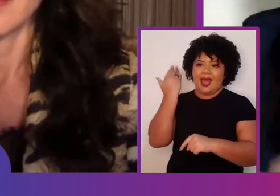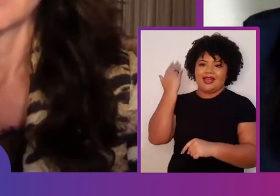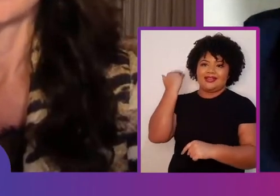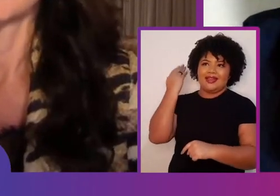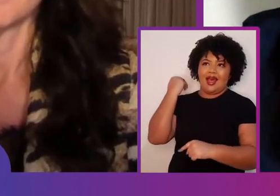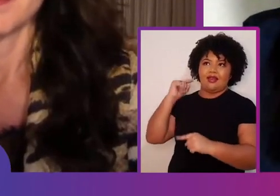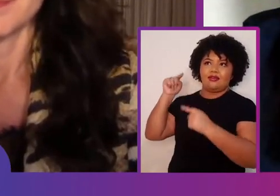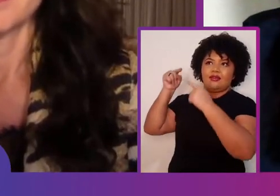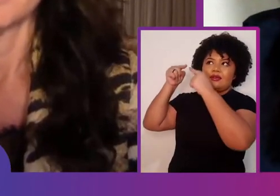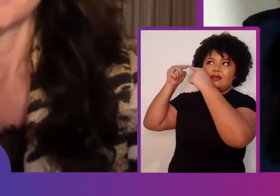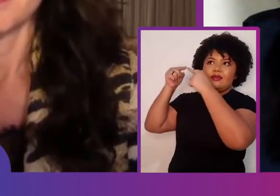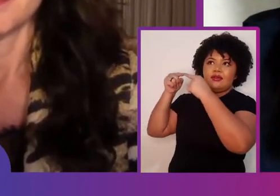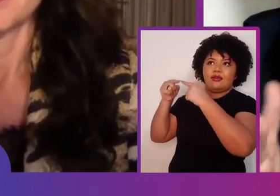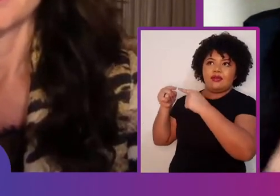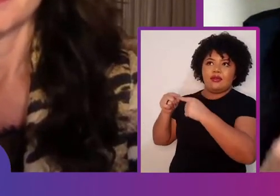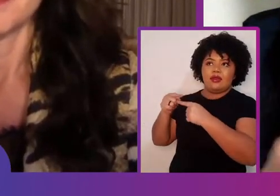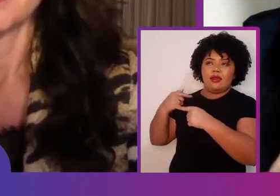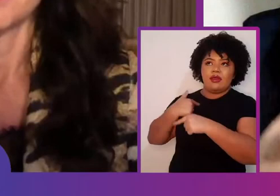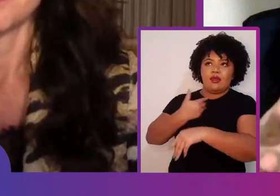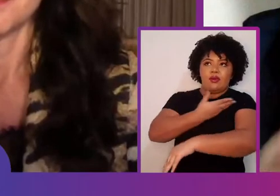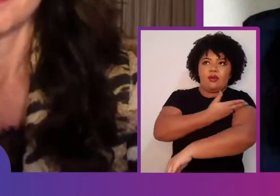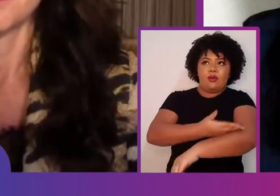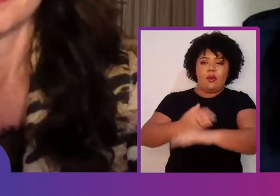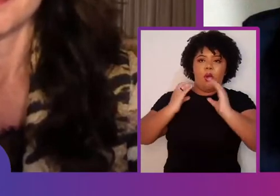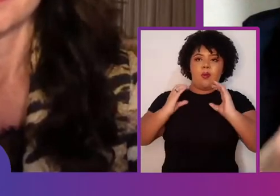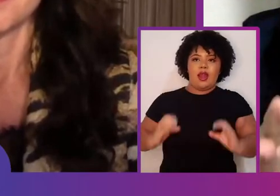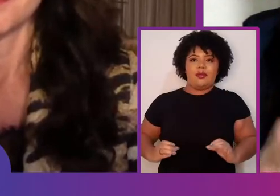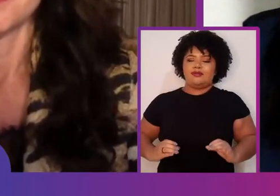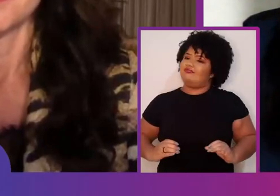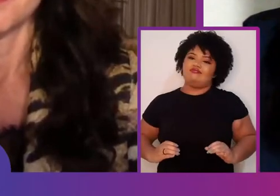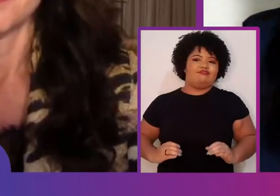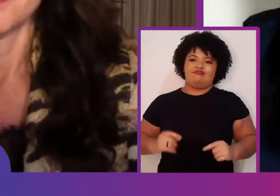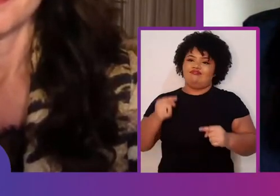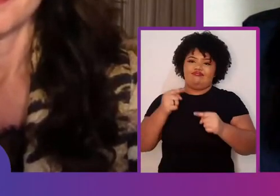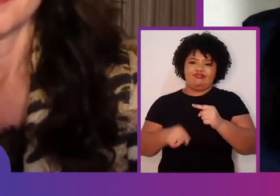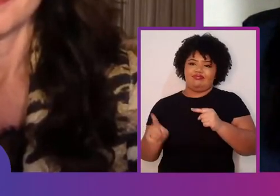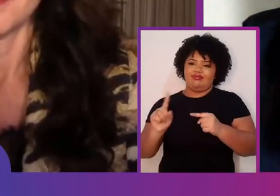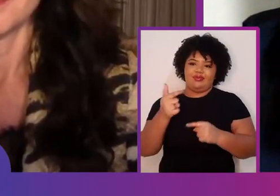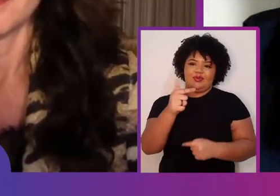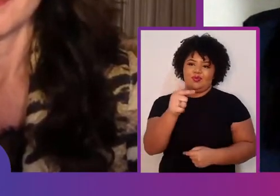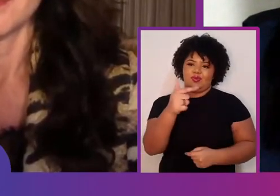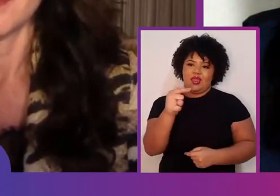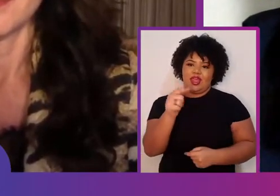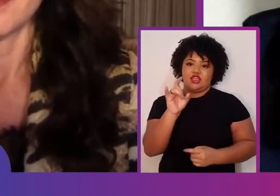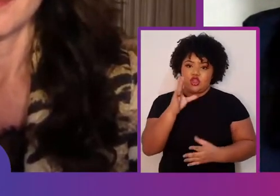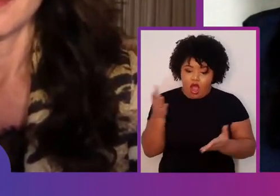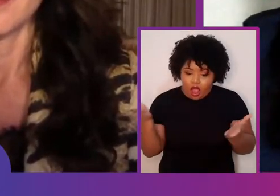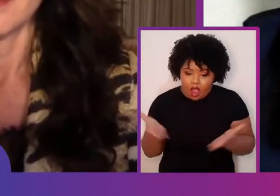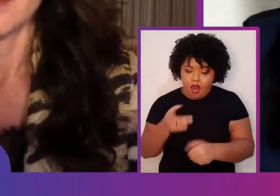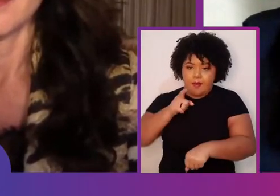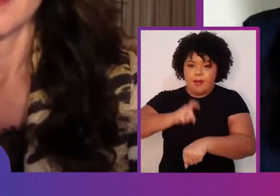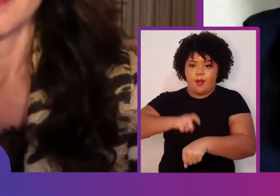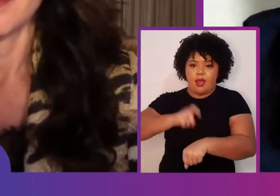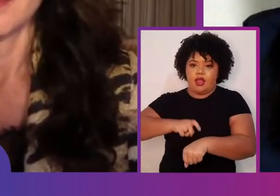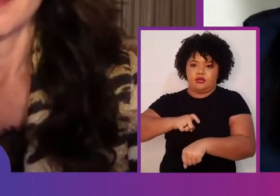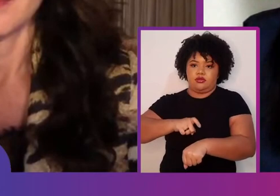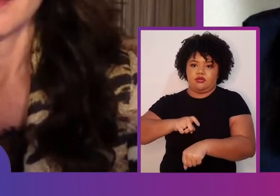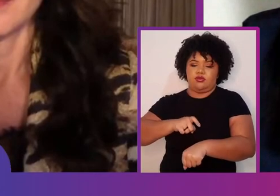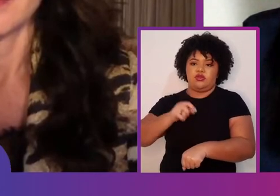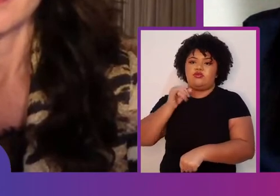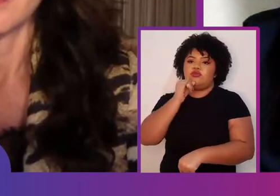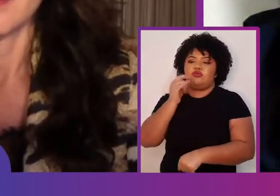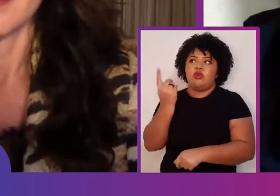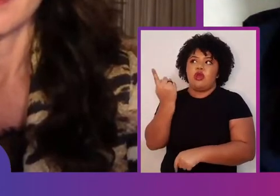de balizar o seu comportamento. Eles só conseguem reagir ao evento presente. Eles não conseguem trazer uma história do que